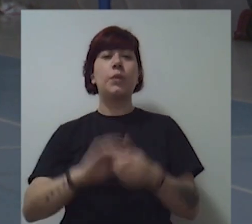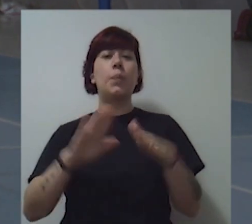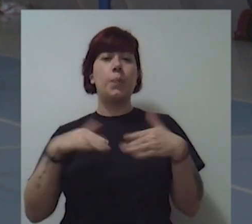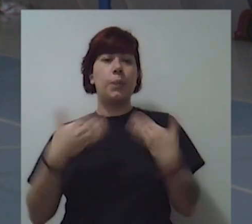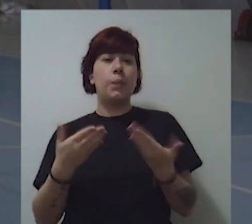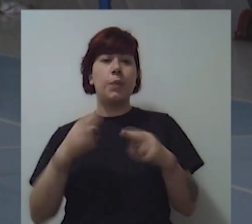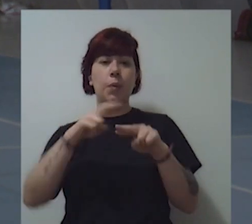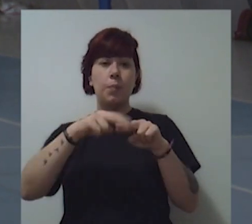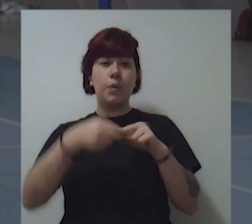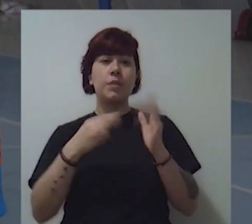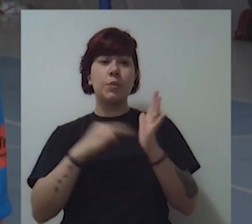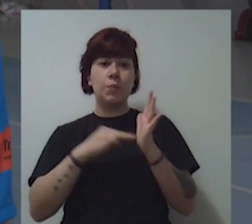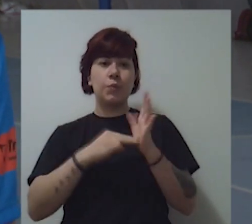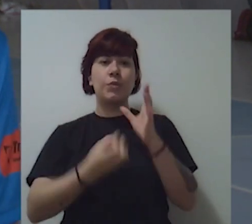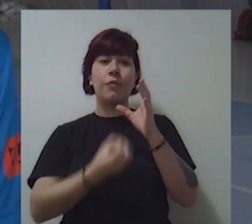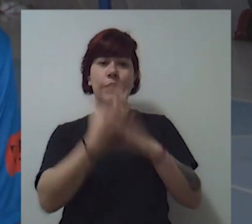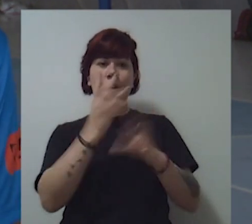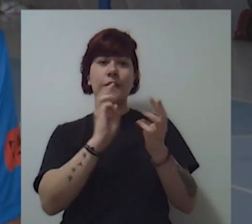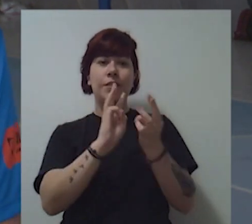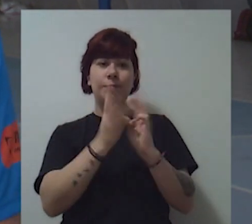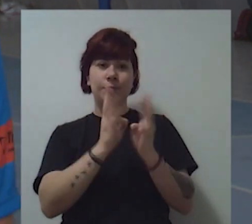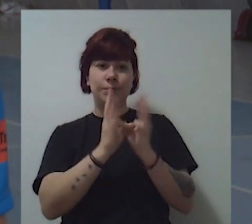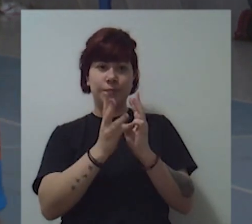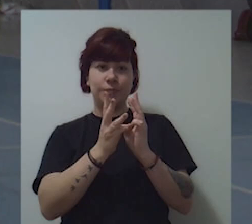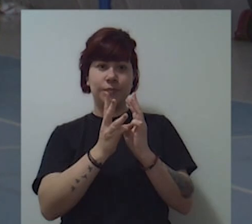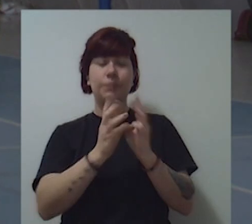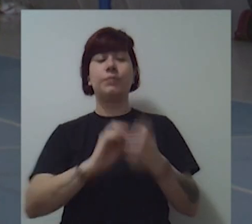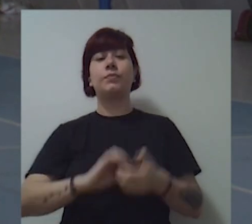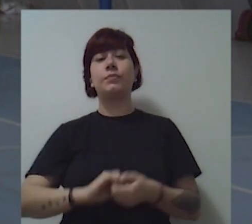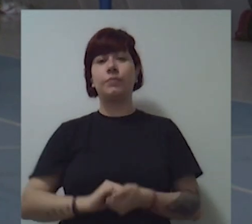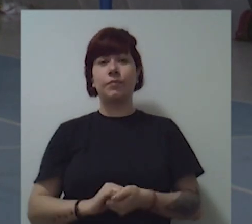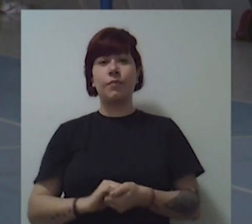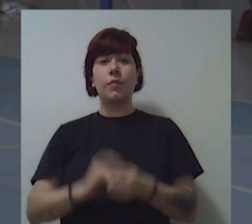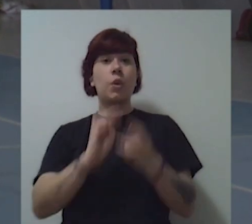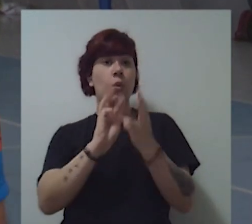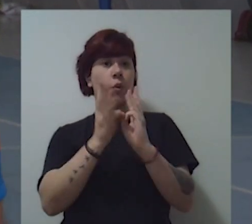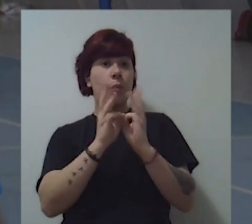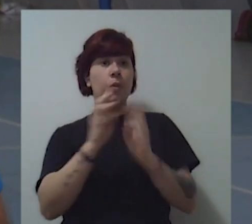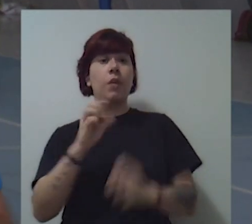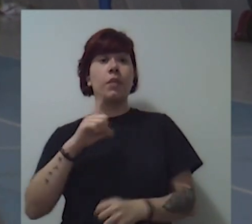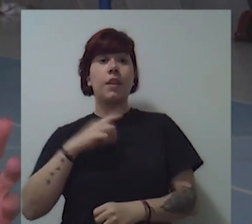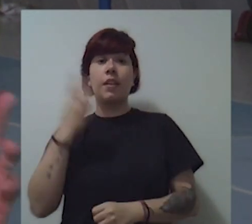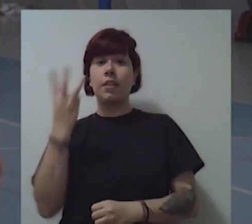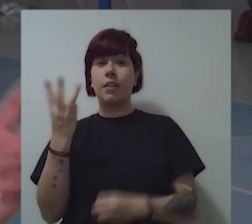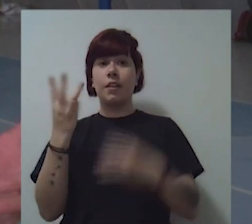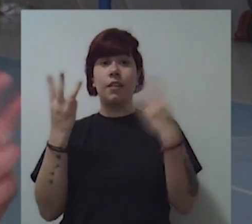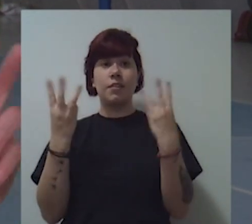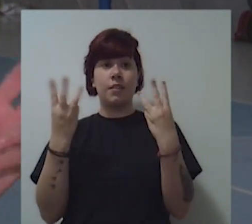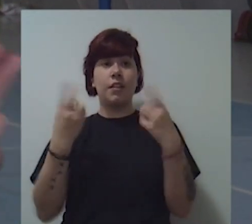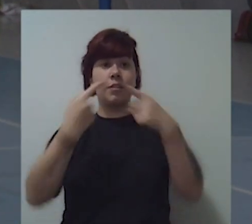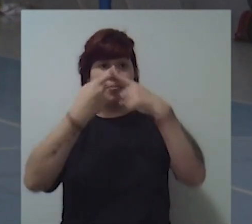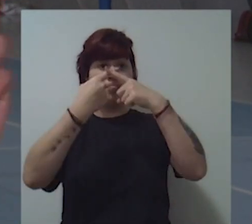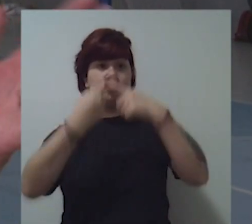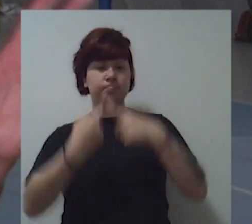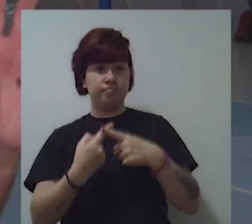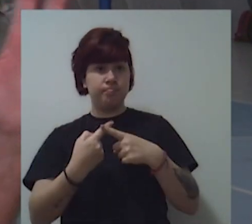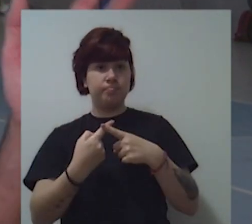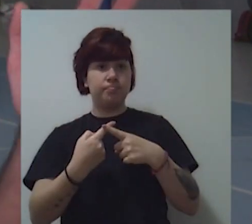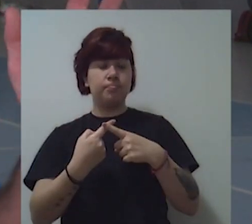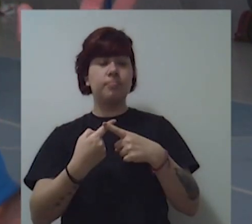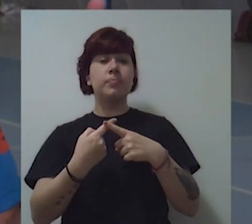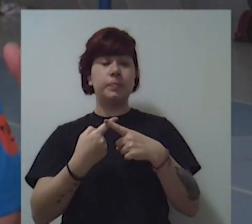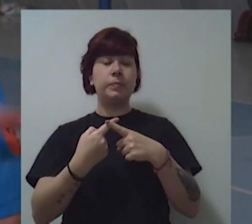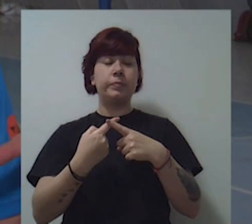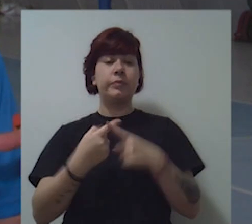nos olhos, né? E que surgiu o goalball, foi criado nessa condição. O goalball joga 3 contra 3, é um trave a trave,